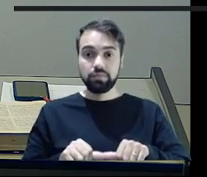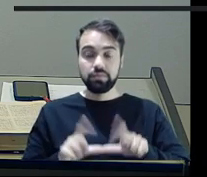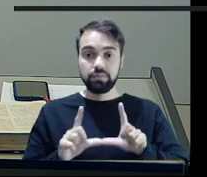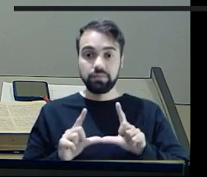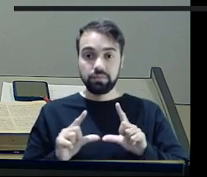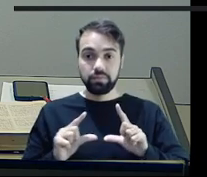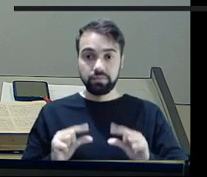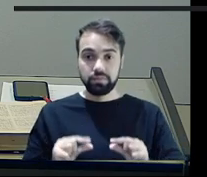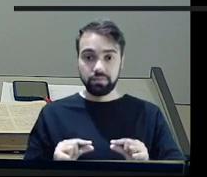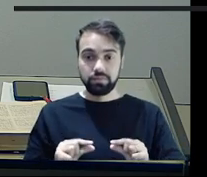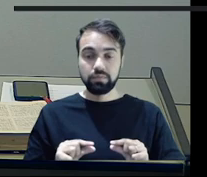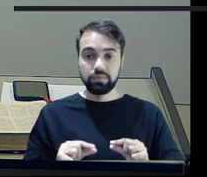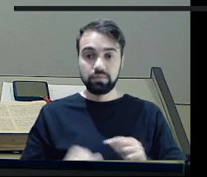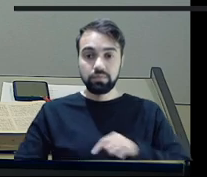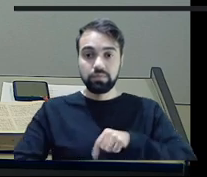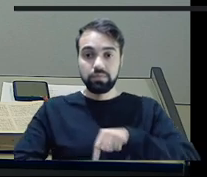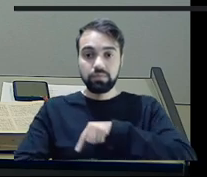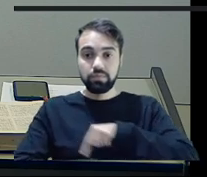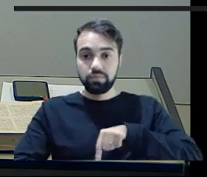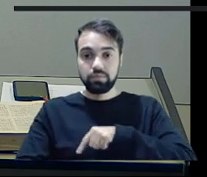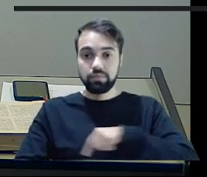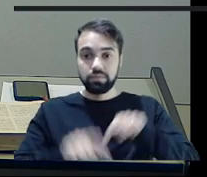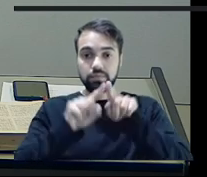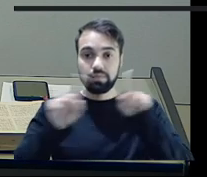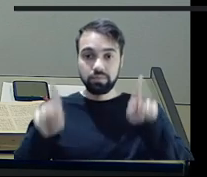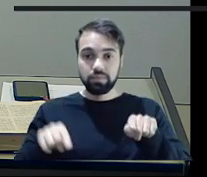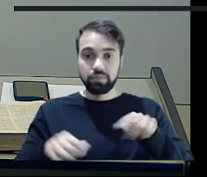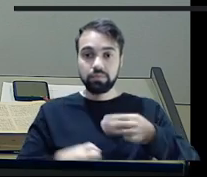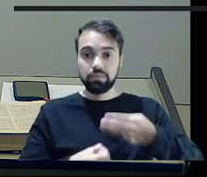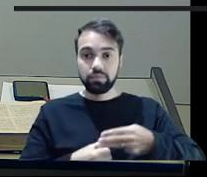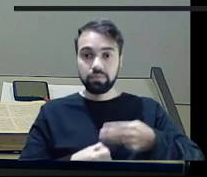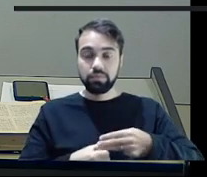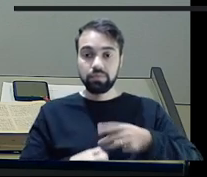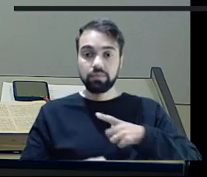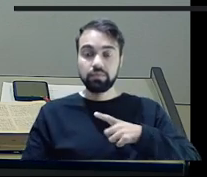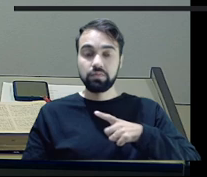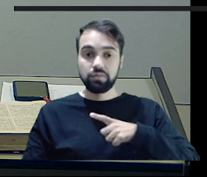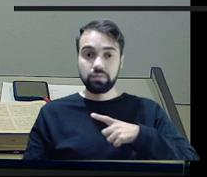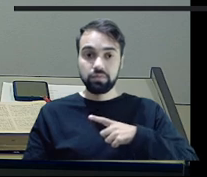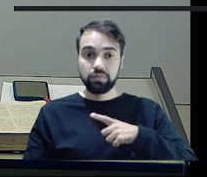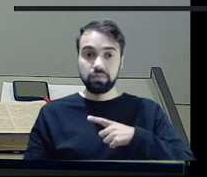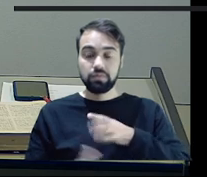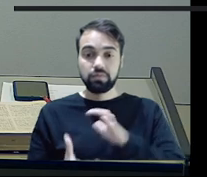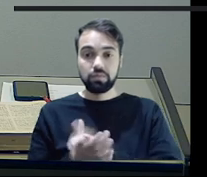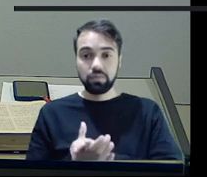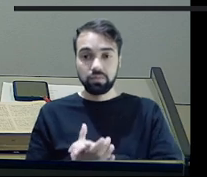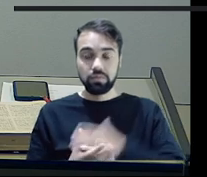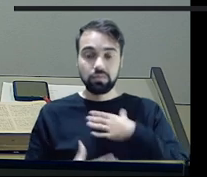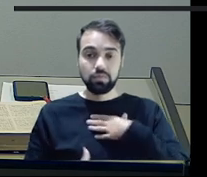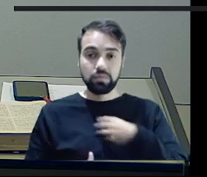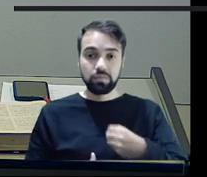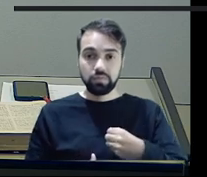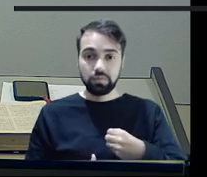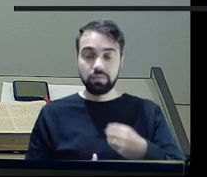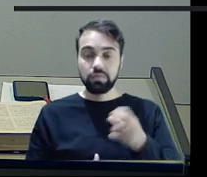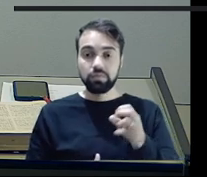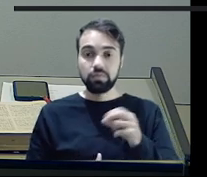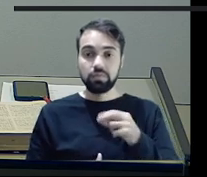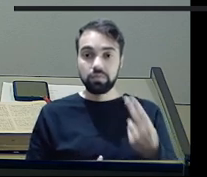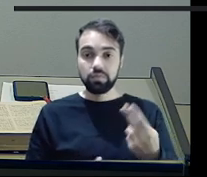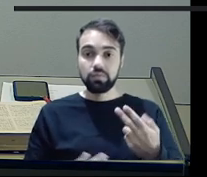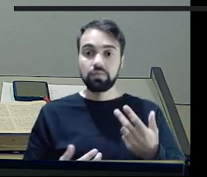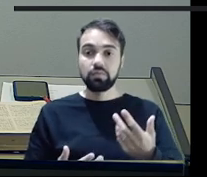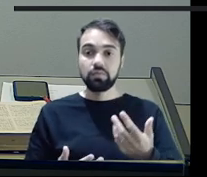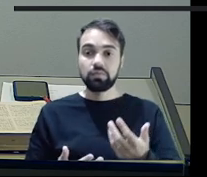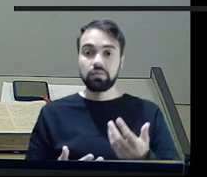horária para os servidores municipais que tenham cônjuge, companheiros, filhos ou dependente,